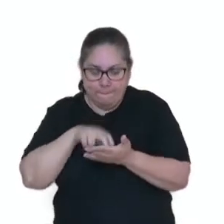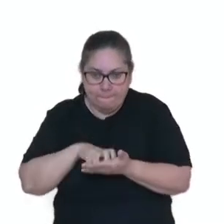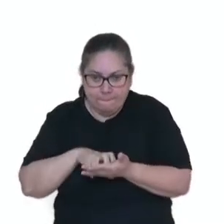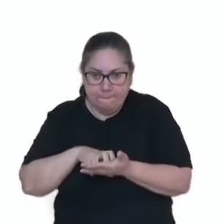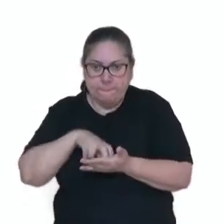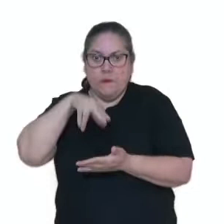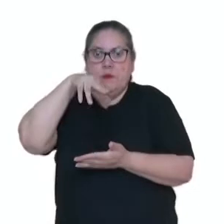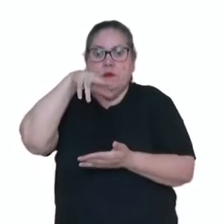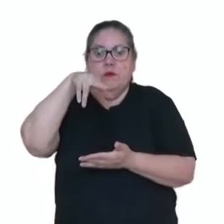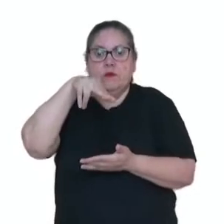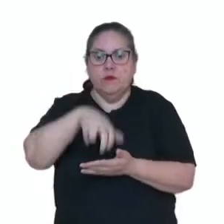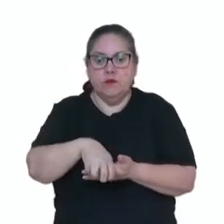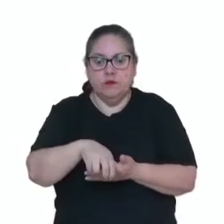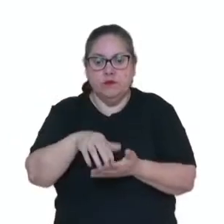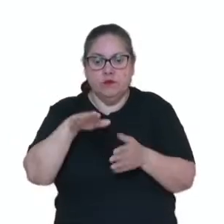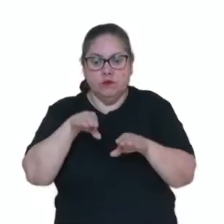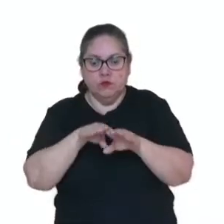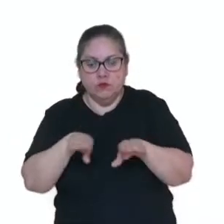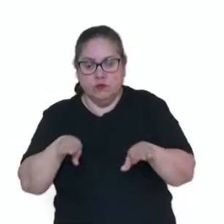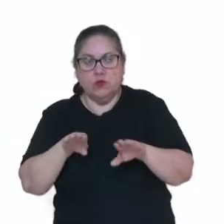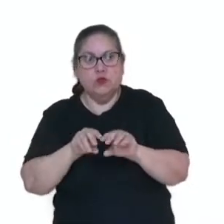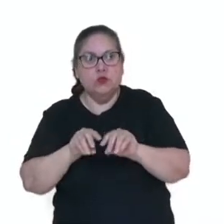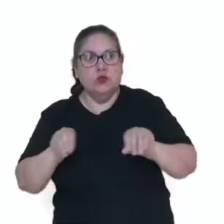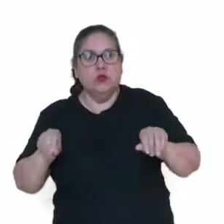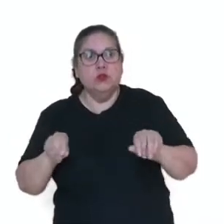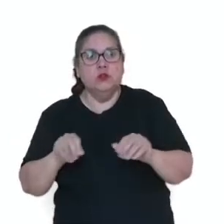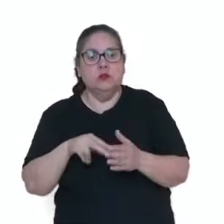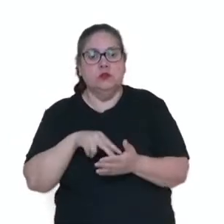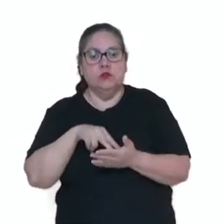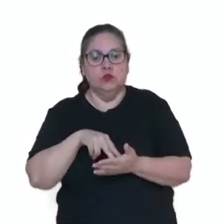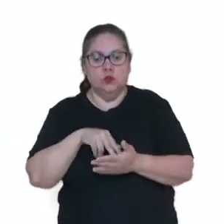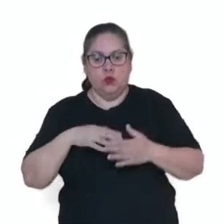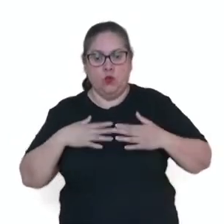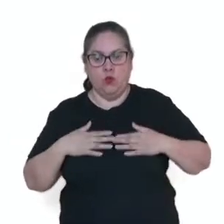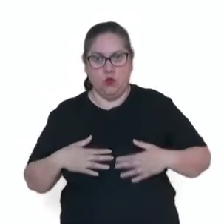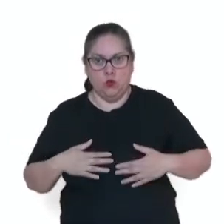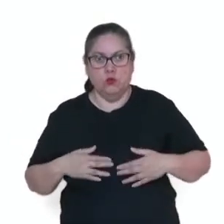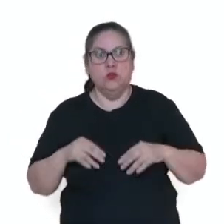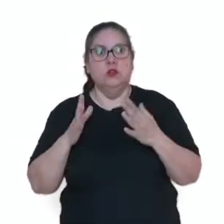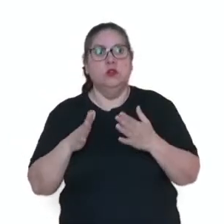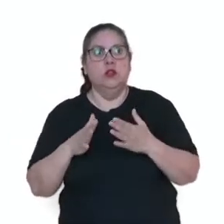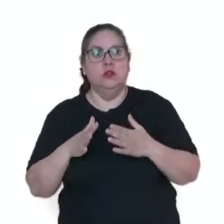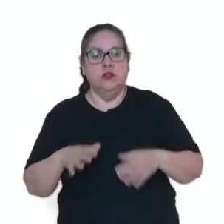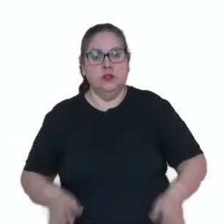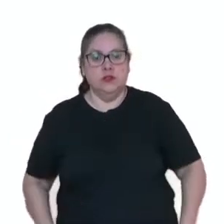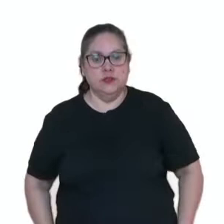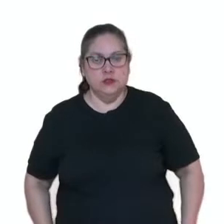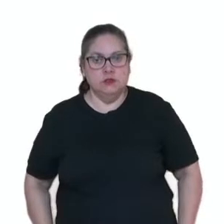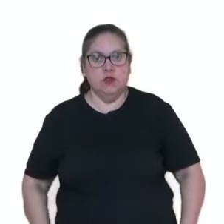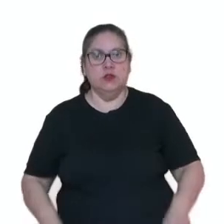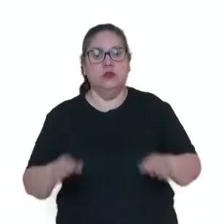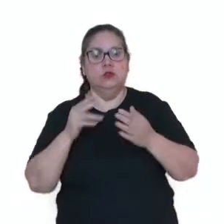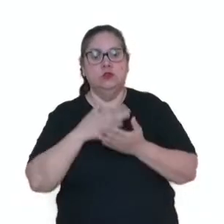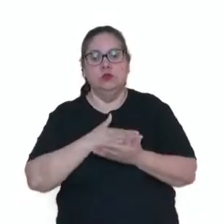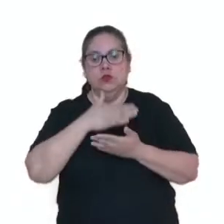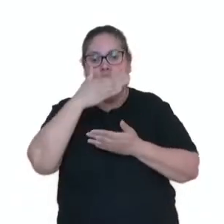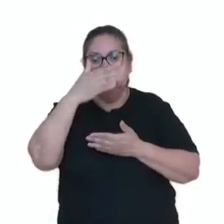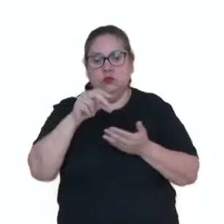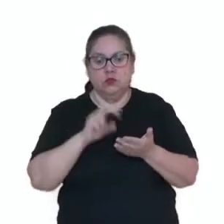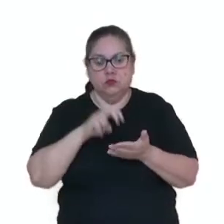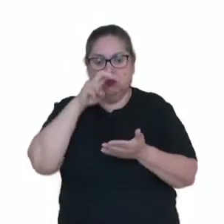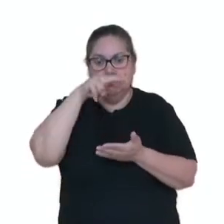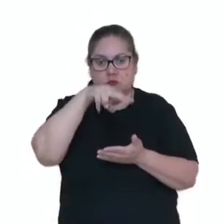pés e volta a ter contato com ele. A posição do corpo e principalmente das pernas durante os